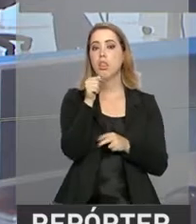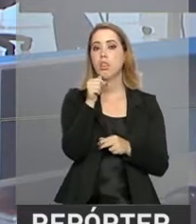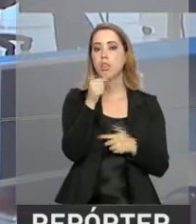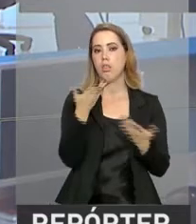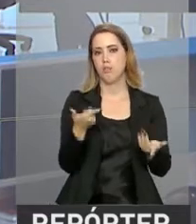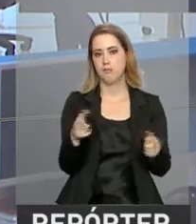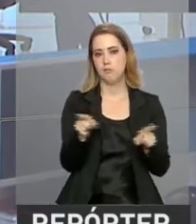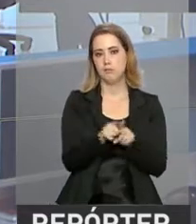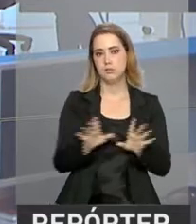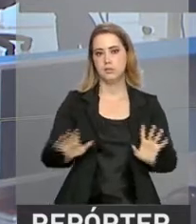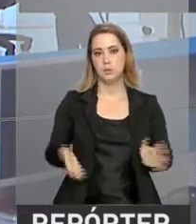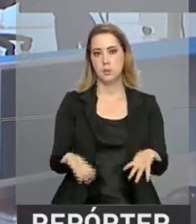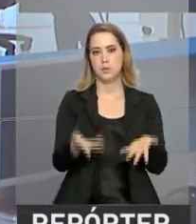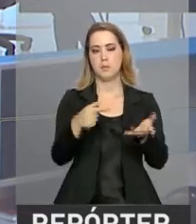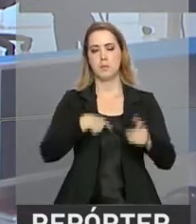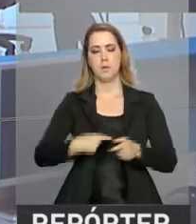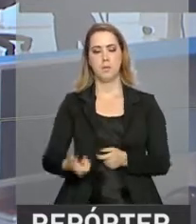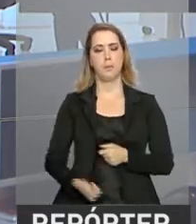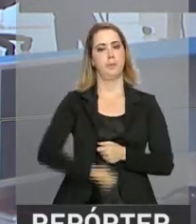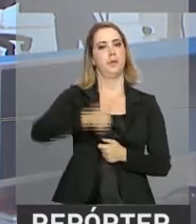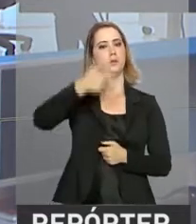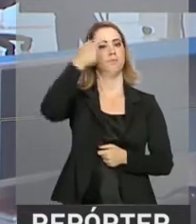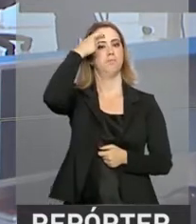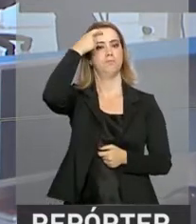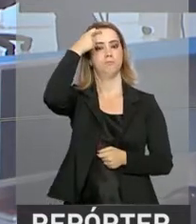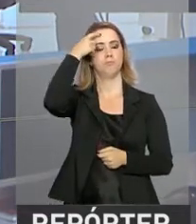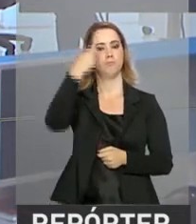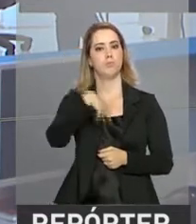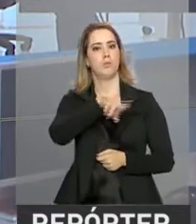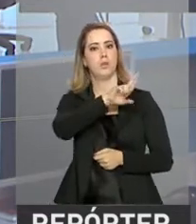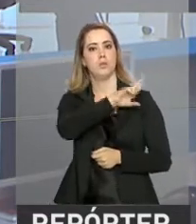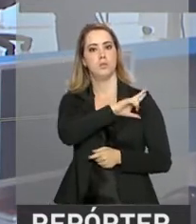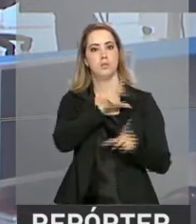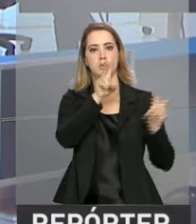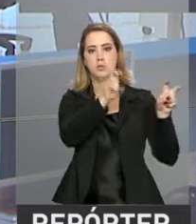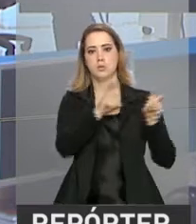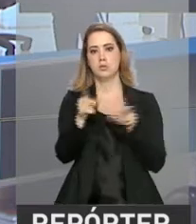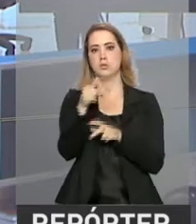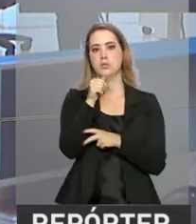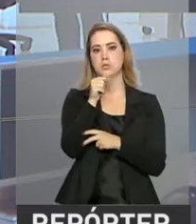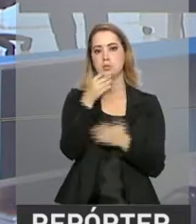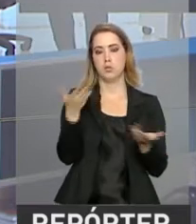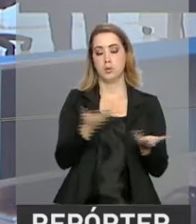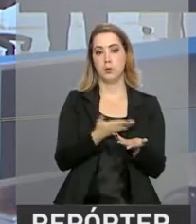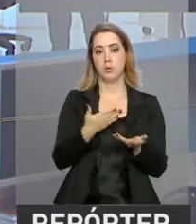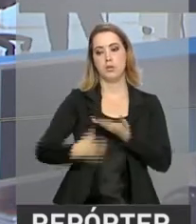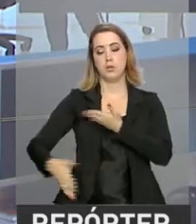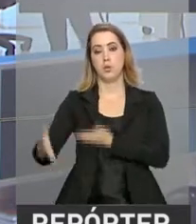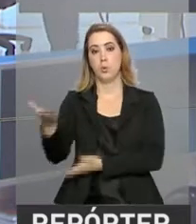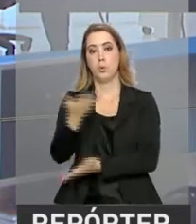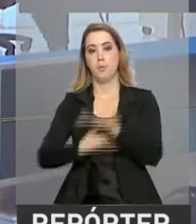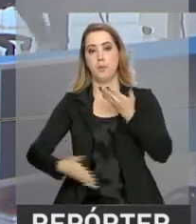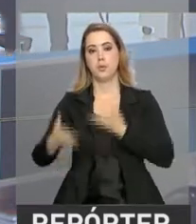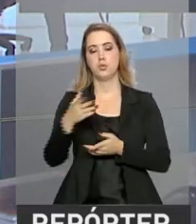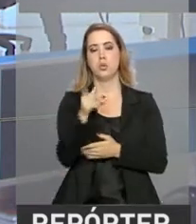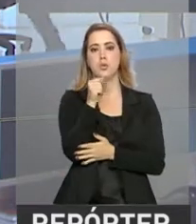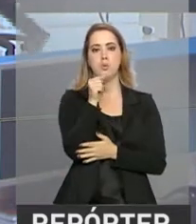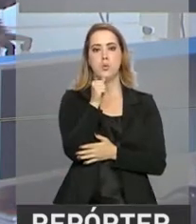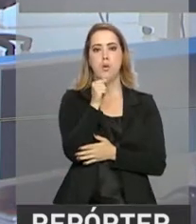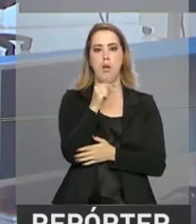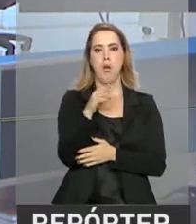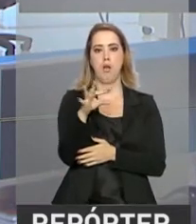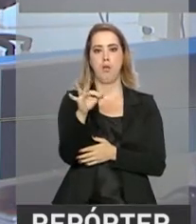maior conscientização coletiva a respeito dos temas ligados à água com o tema compartilhando água o fórum vai ser realizado